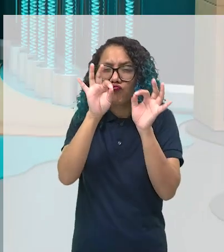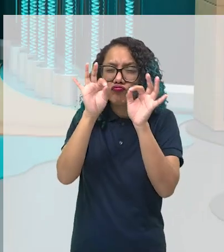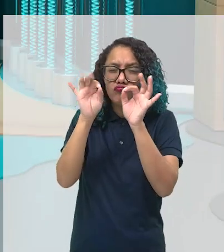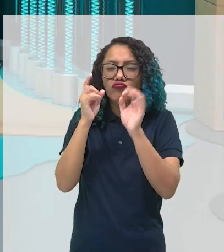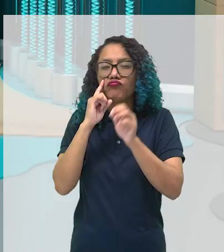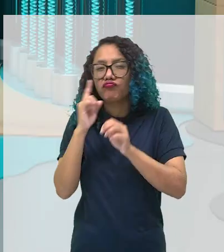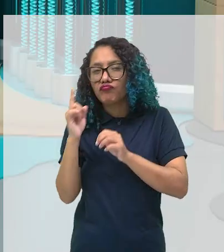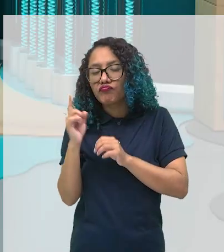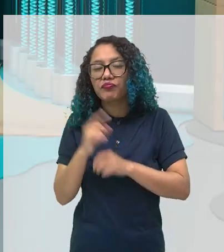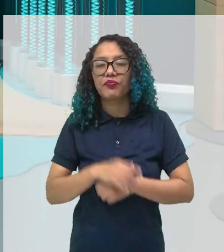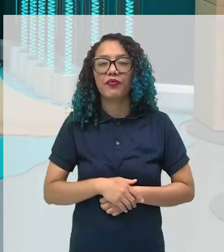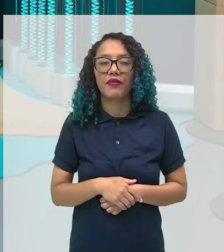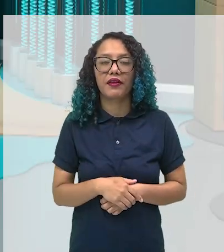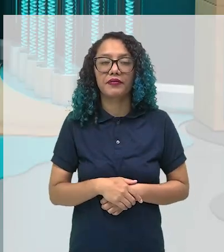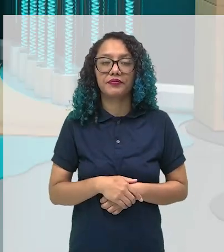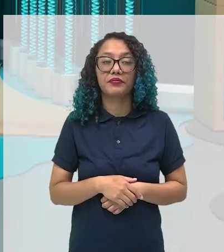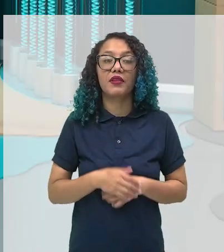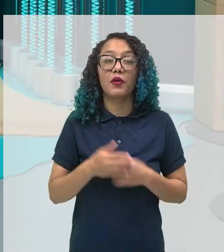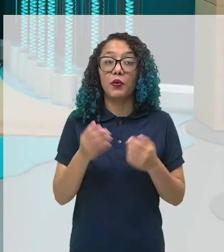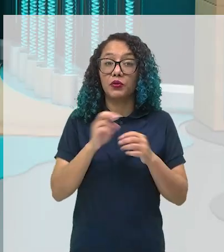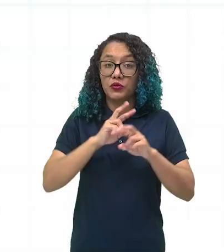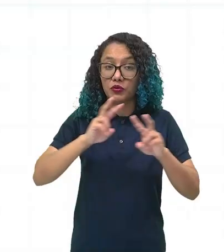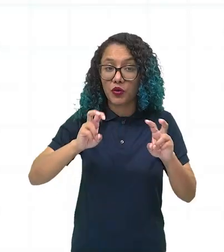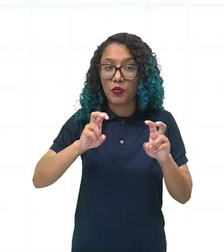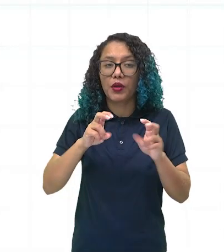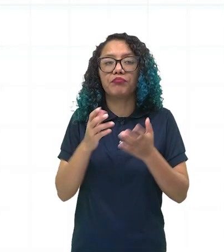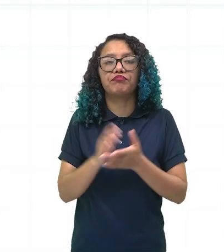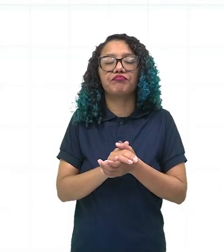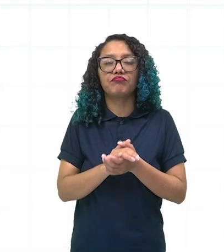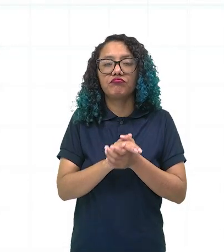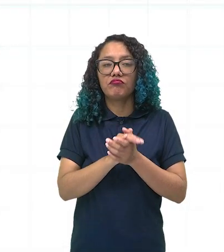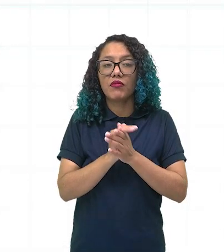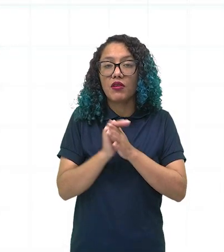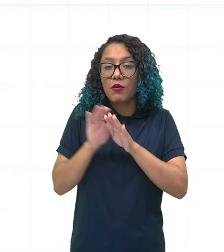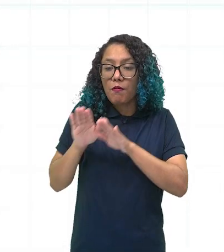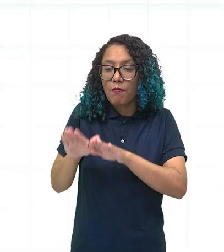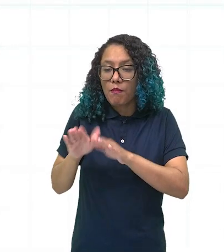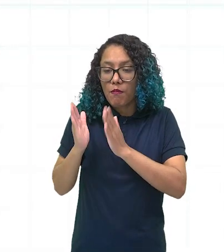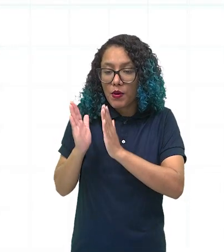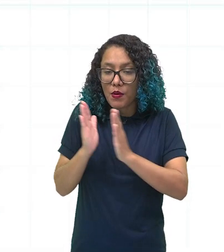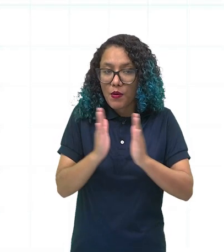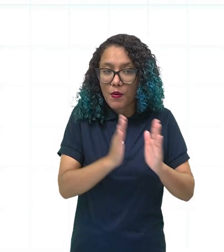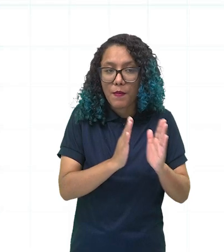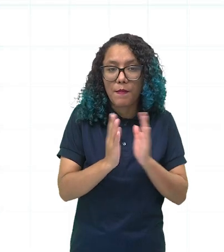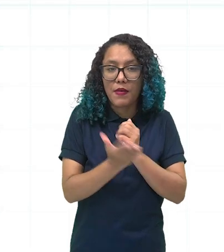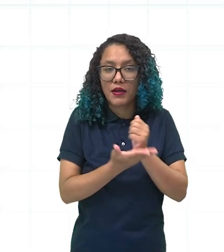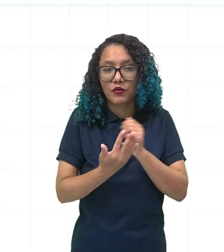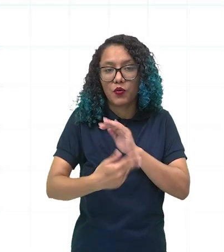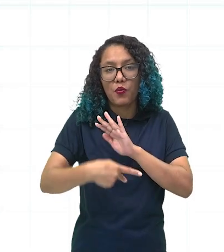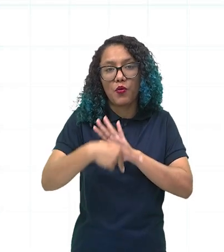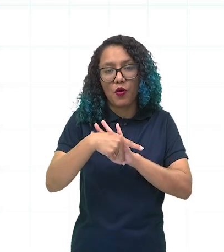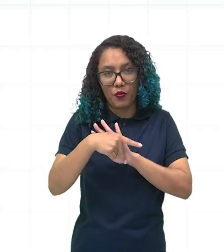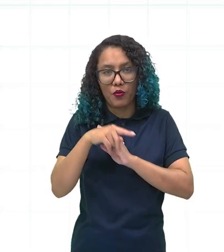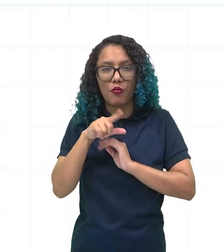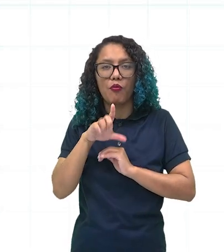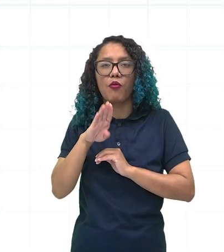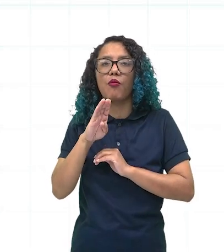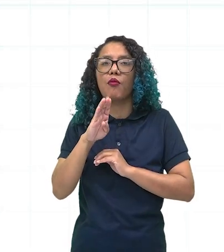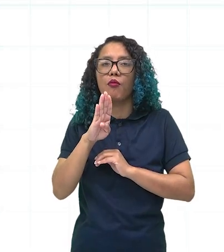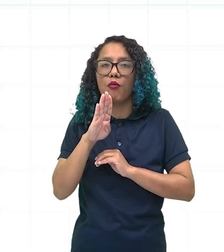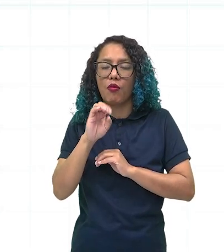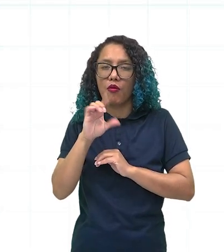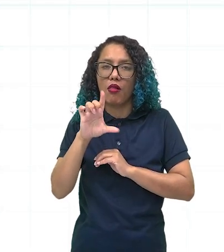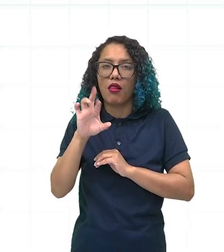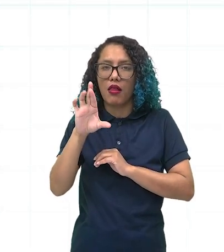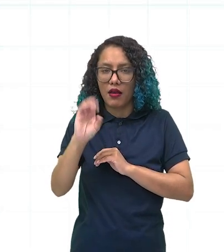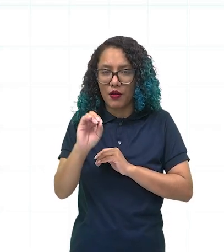né? Com relação aos passos básicos do bolero, nós temos o seguinte: o passo básico do bolero